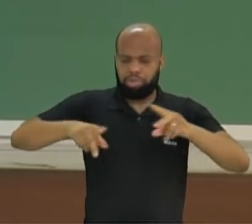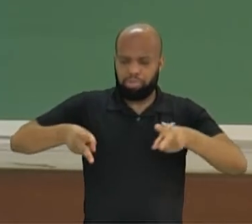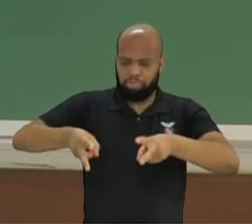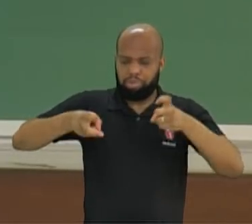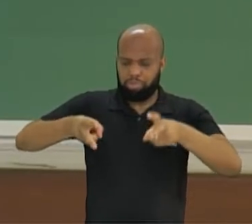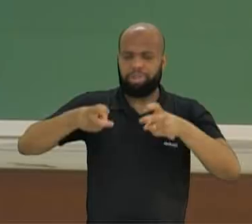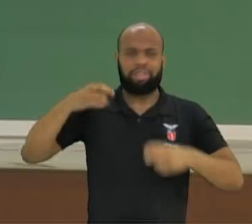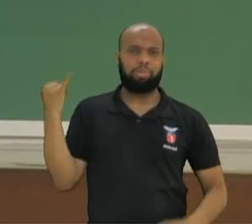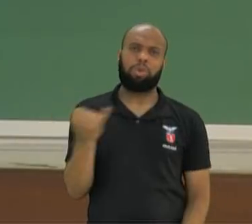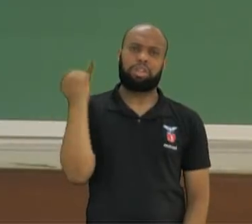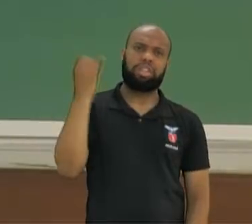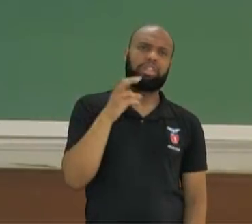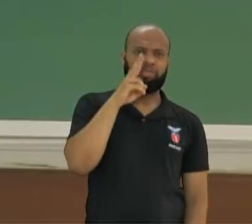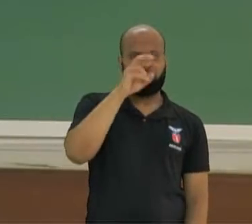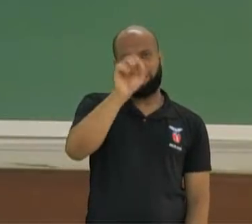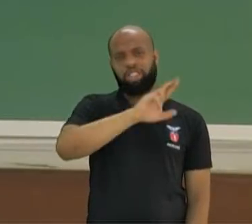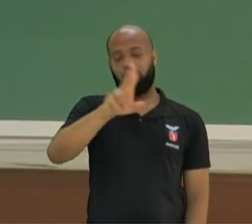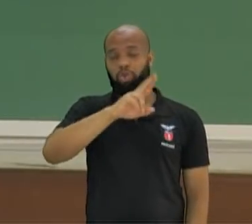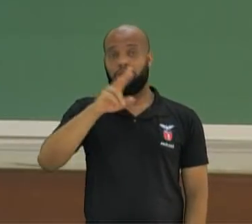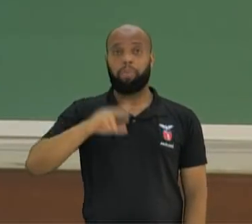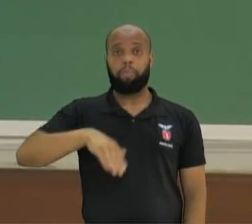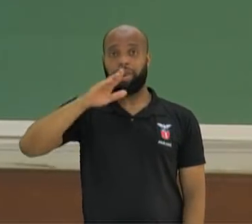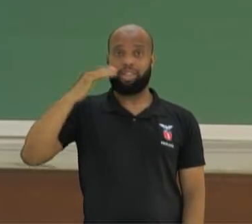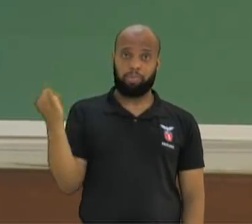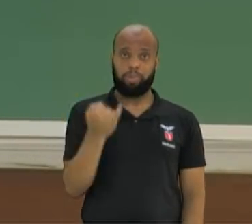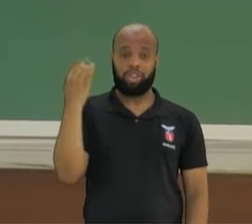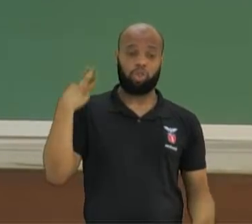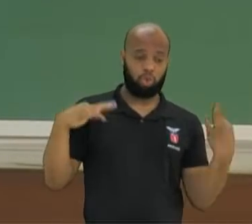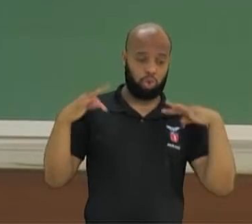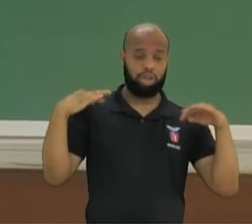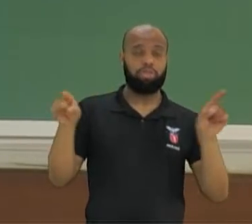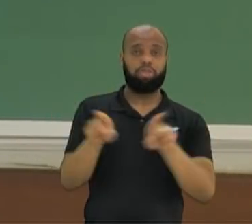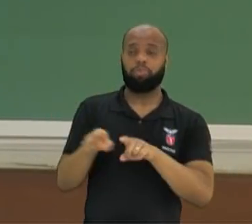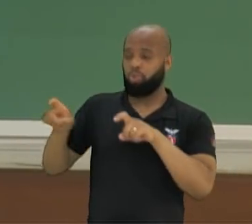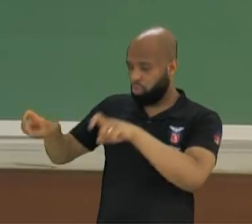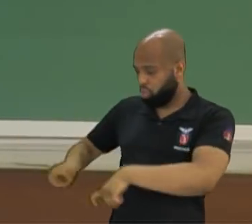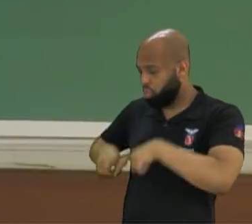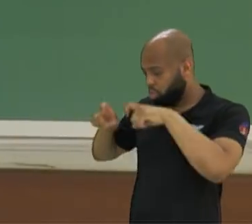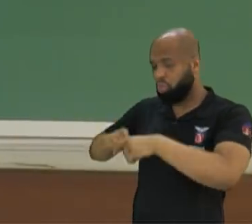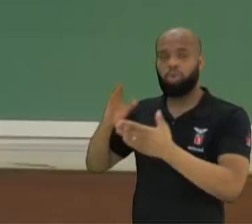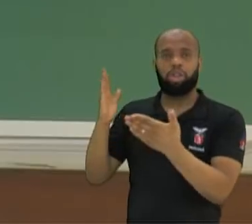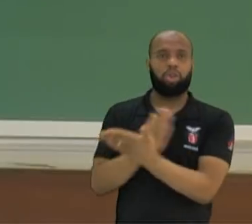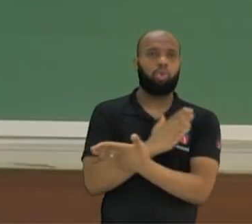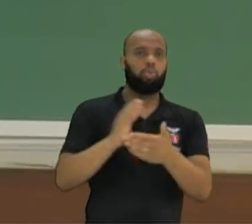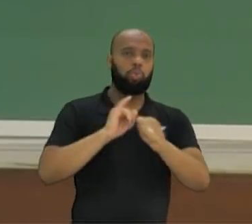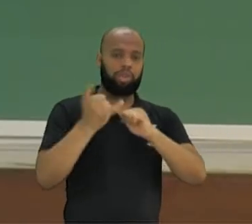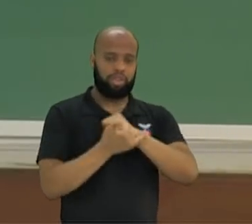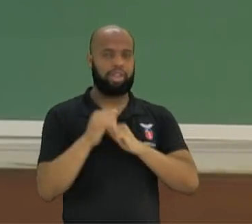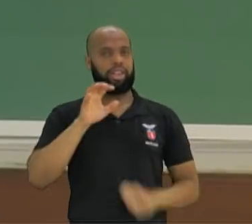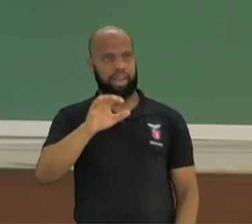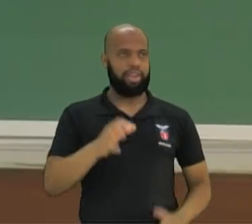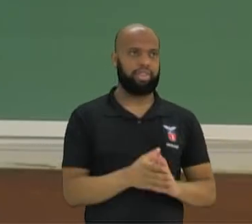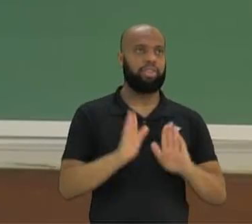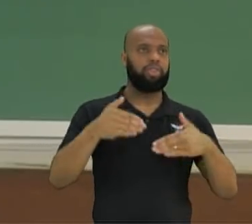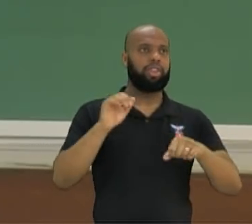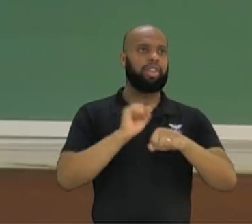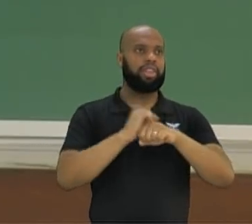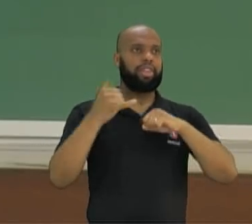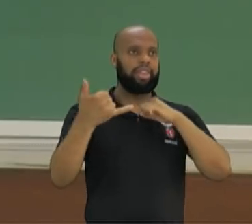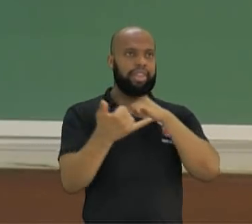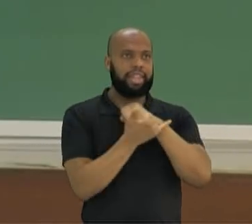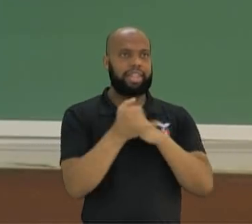tanta relevância, o mais forte é o turismo e a agricultura em alguma das ilhas. As Ilhas Salomão,